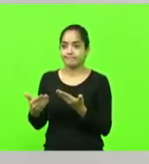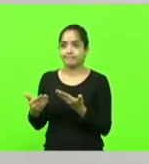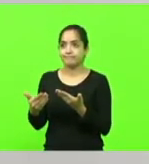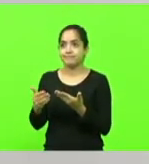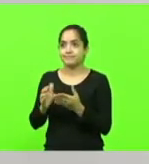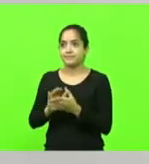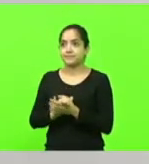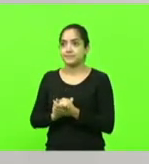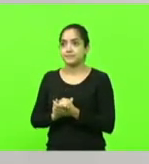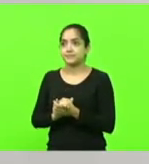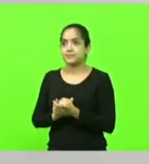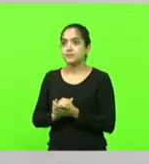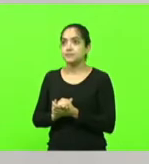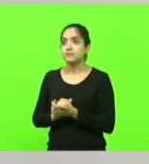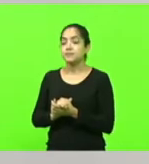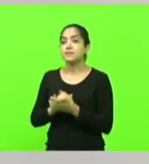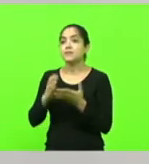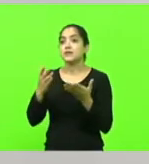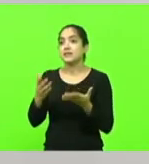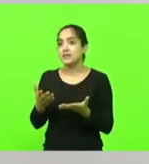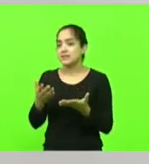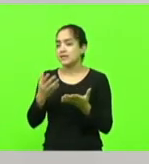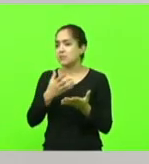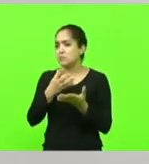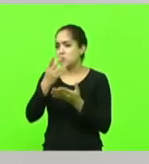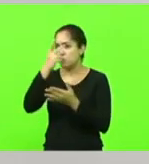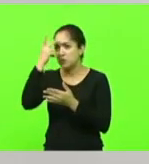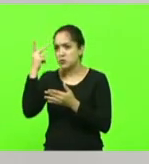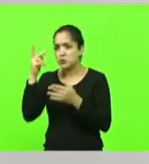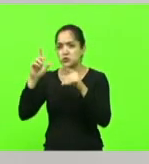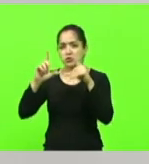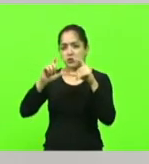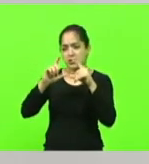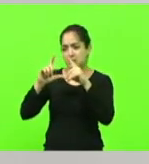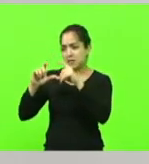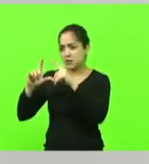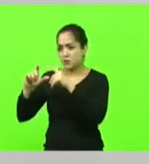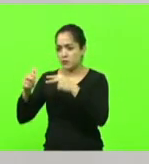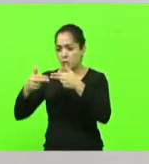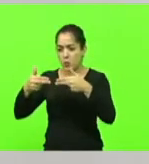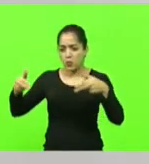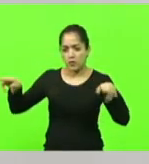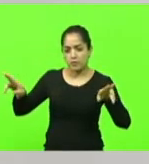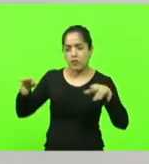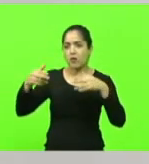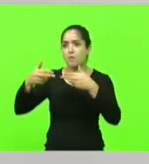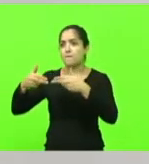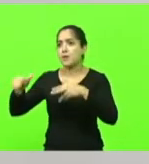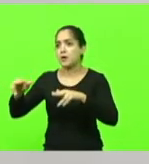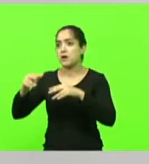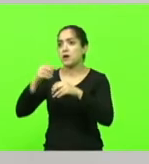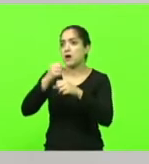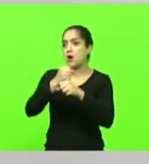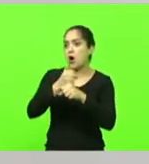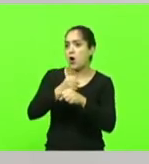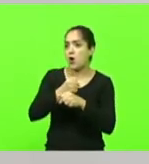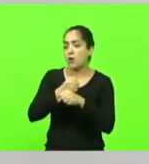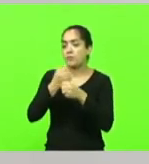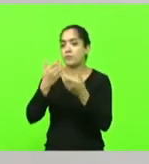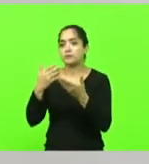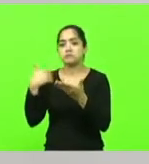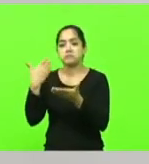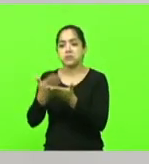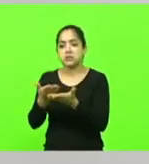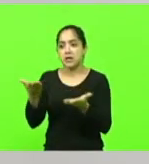golpe. E tem muita gente saindo por aí, tirando foto, inauguração de obra, obra de serviço e tal, mas até